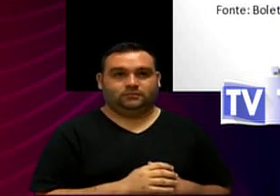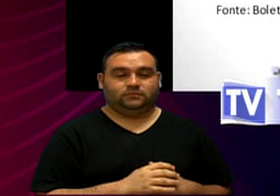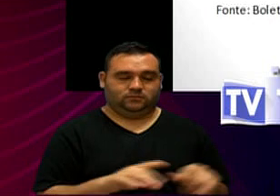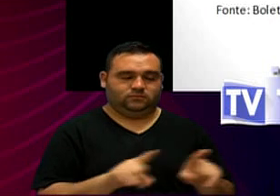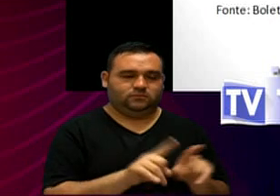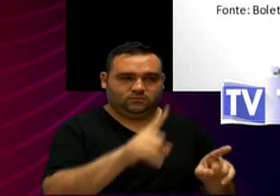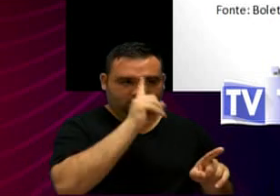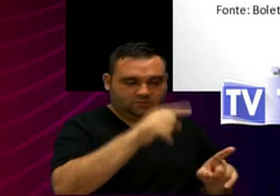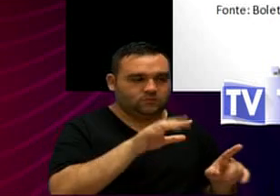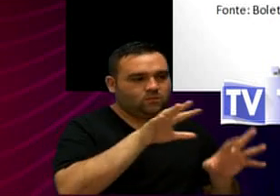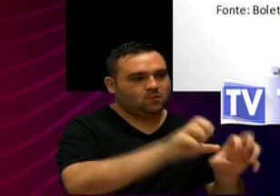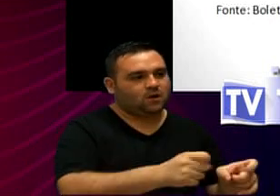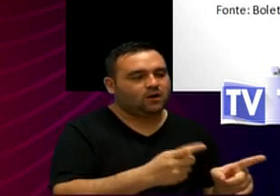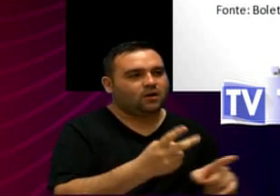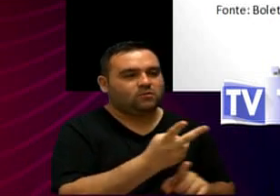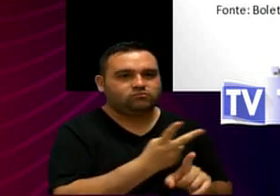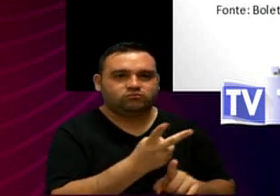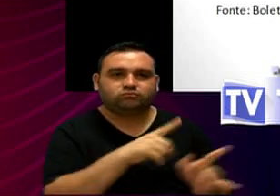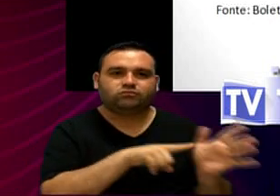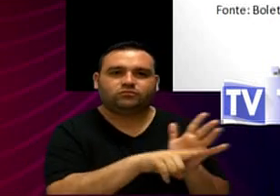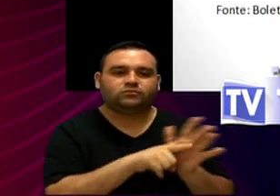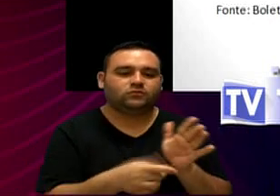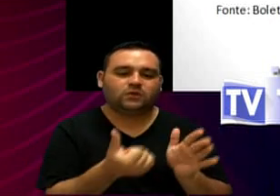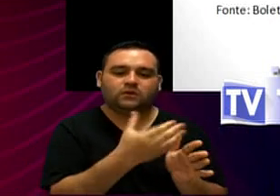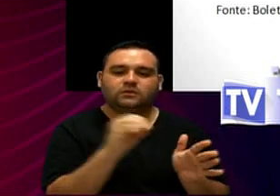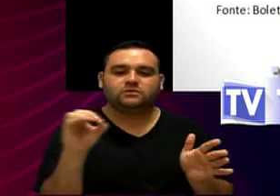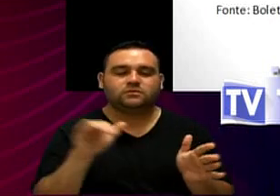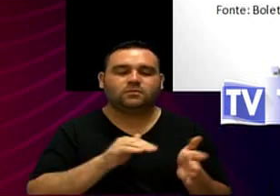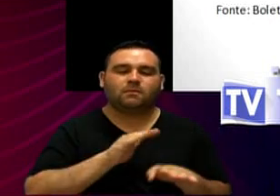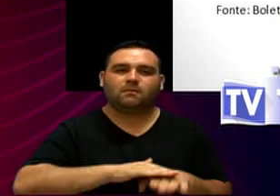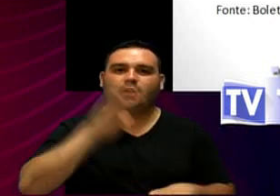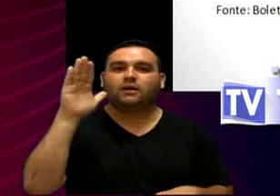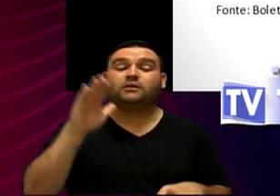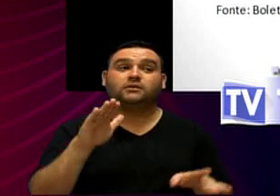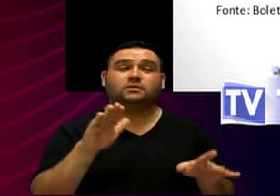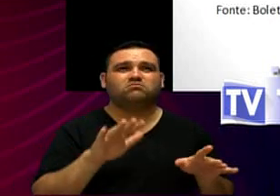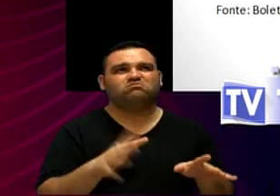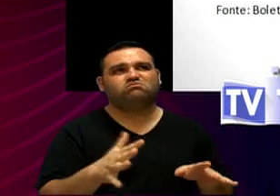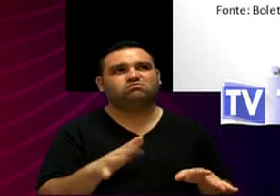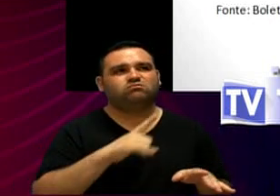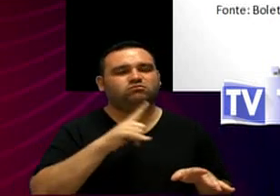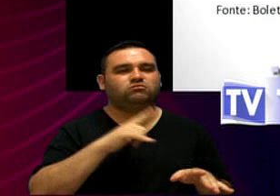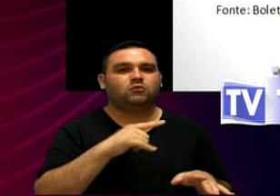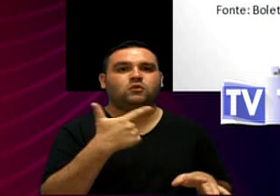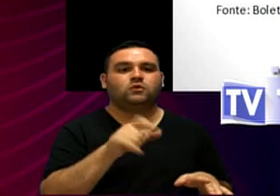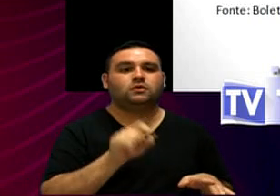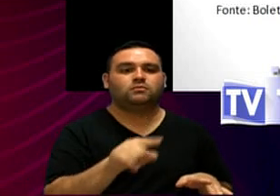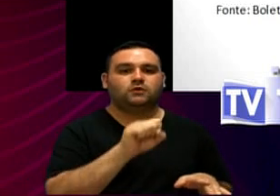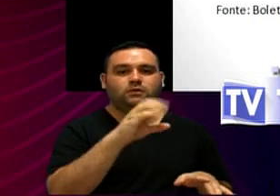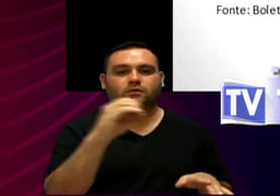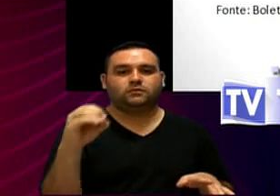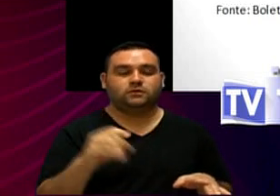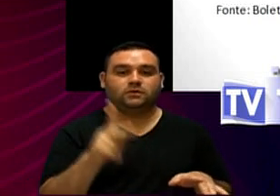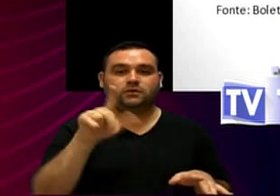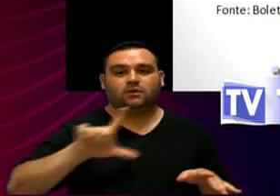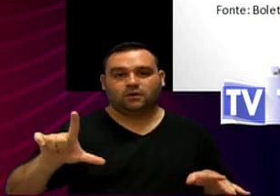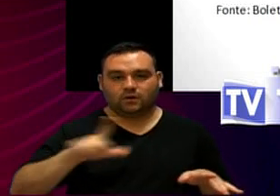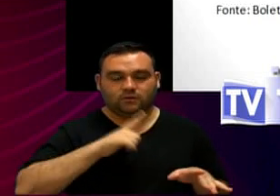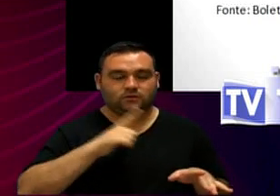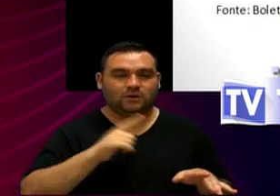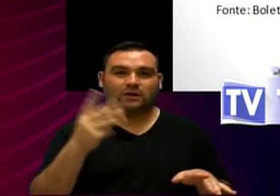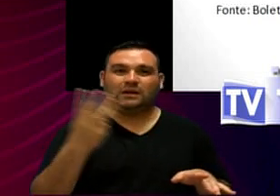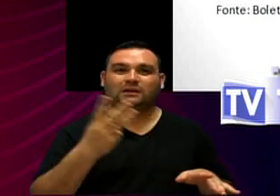Mandados de busca também durante a investigação, mais de 600. Quase 2.800 quilos, quase